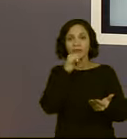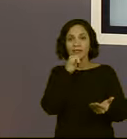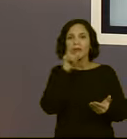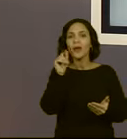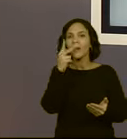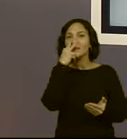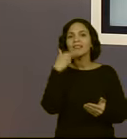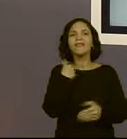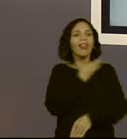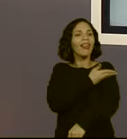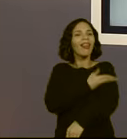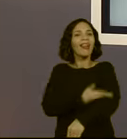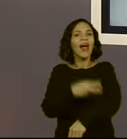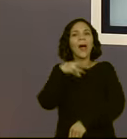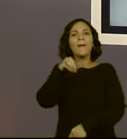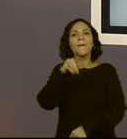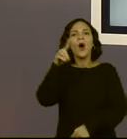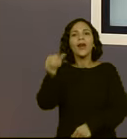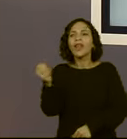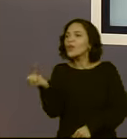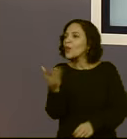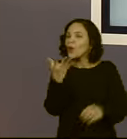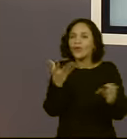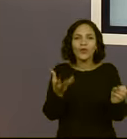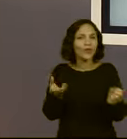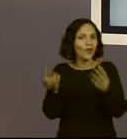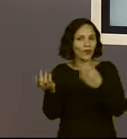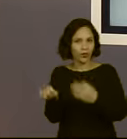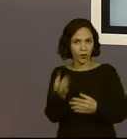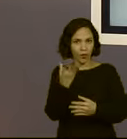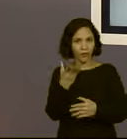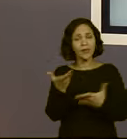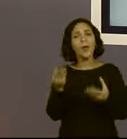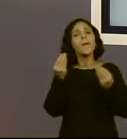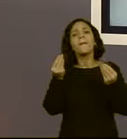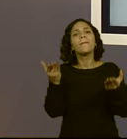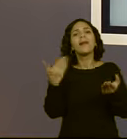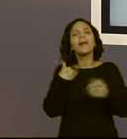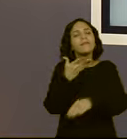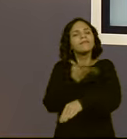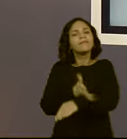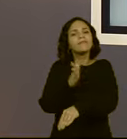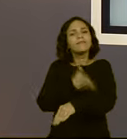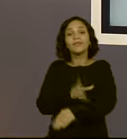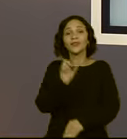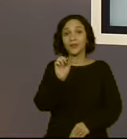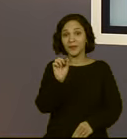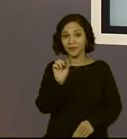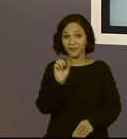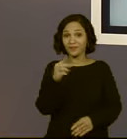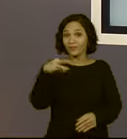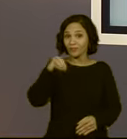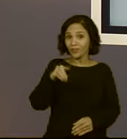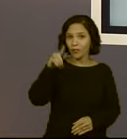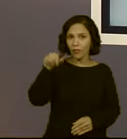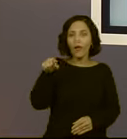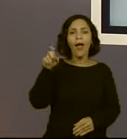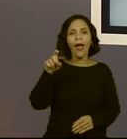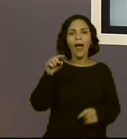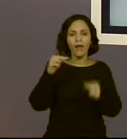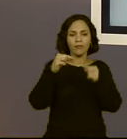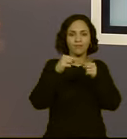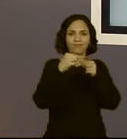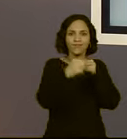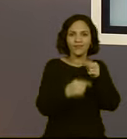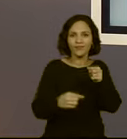Manias e modinhas né E aí gente para que que a gente está fazendo esse exercício para lembrar vocês que a moda é algo